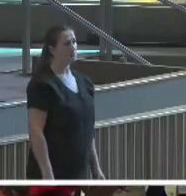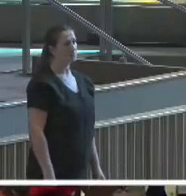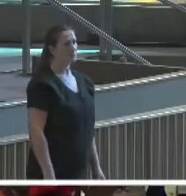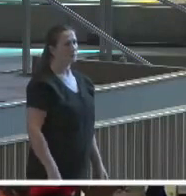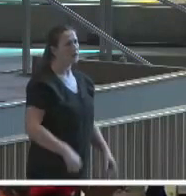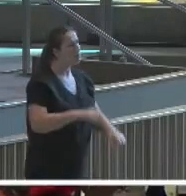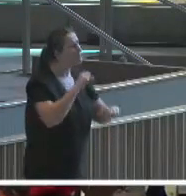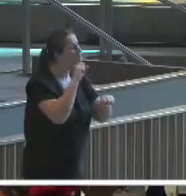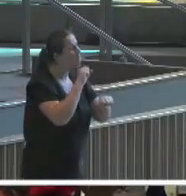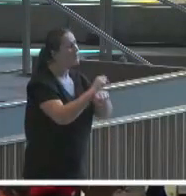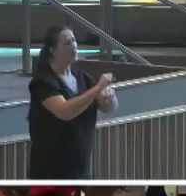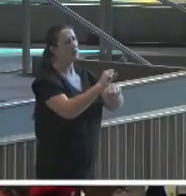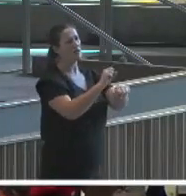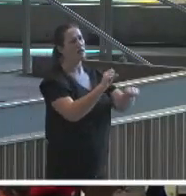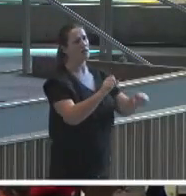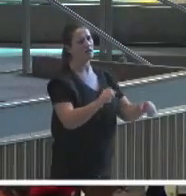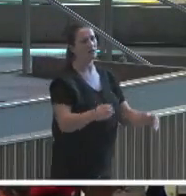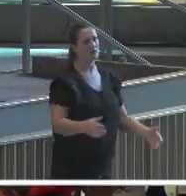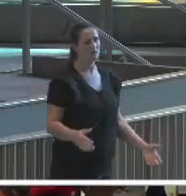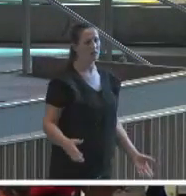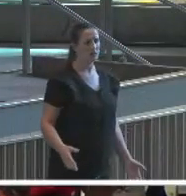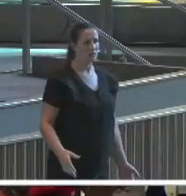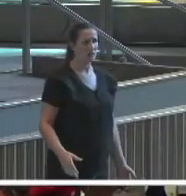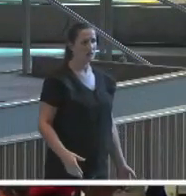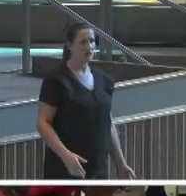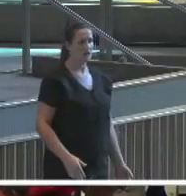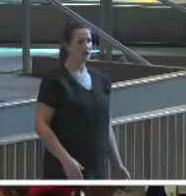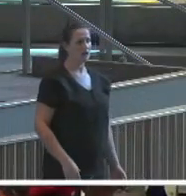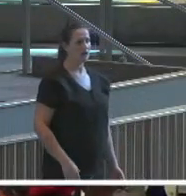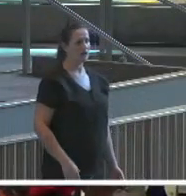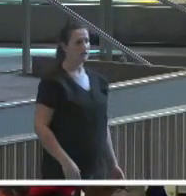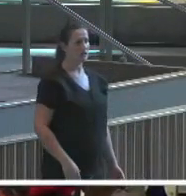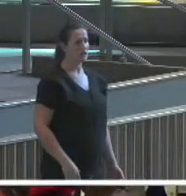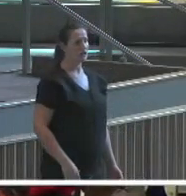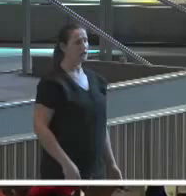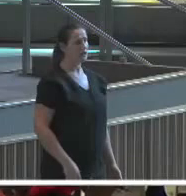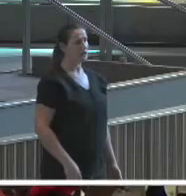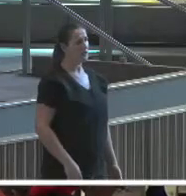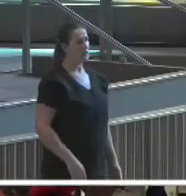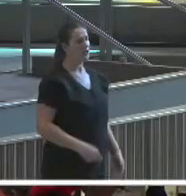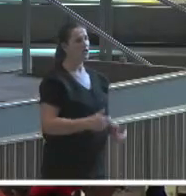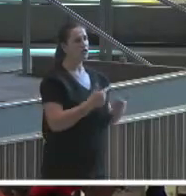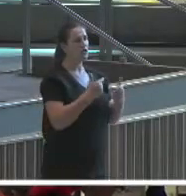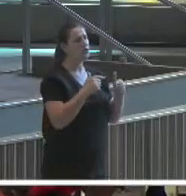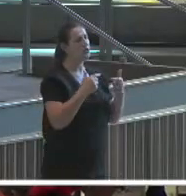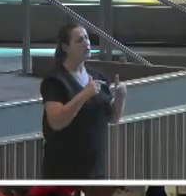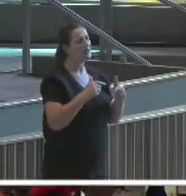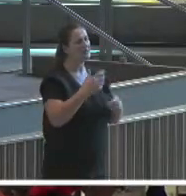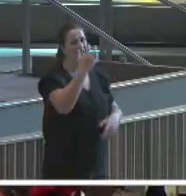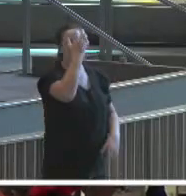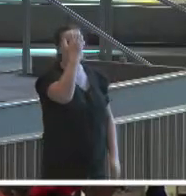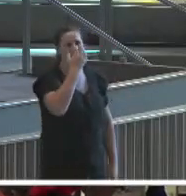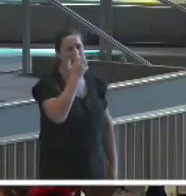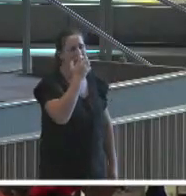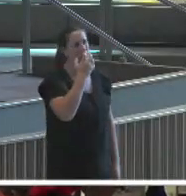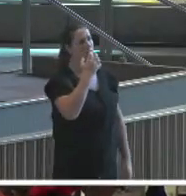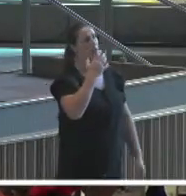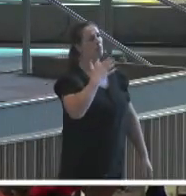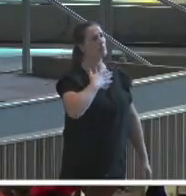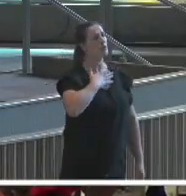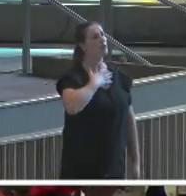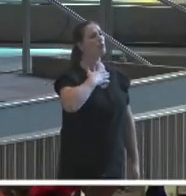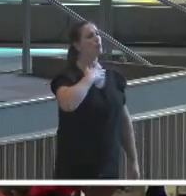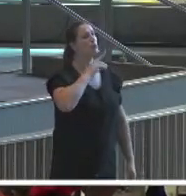larga a mão de ser alguém que não leva a sério o meu nome que foi escrito pela tua vida, na